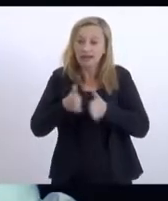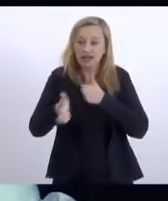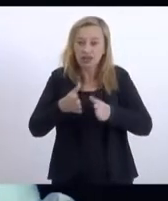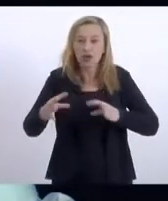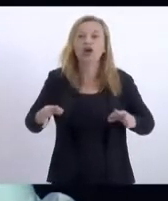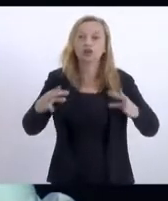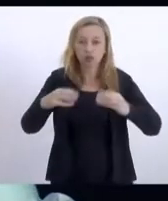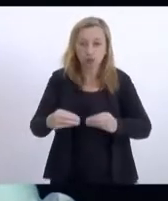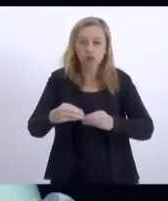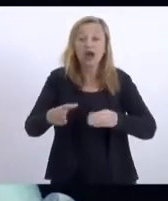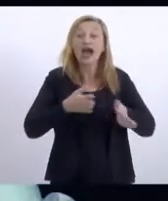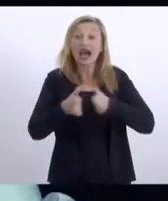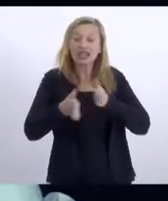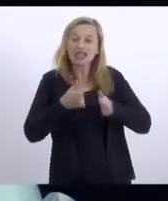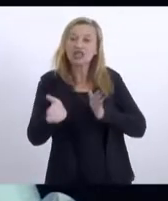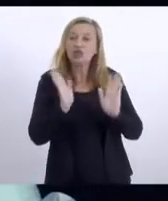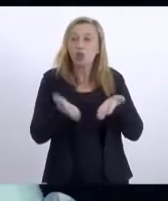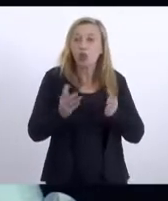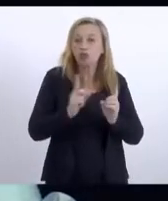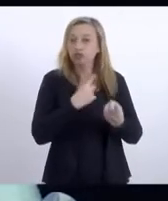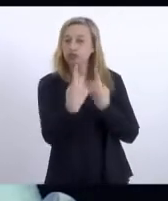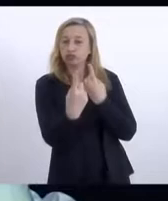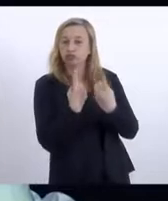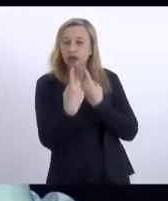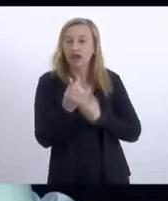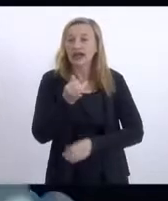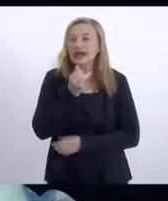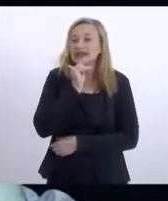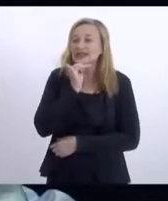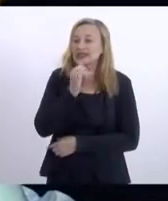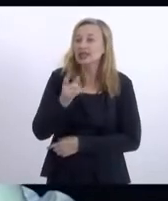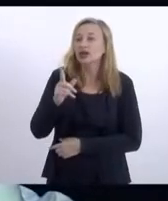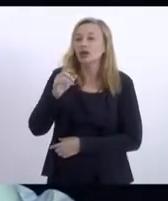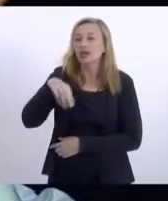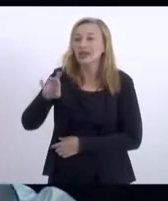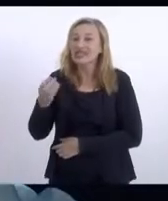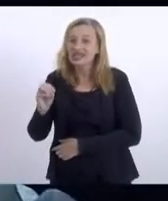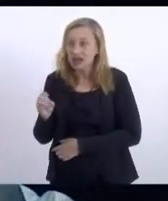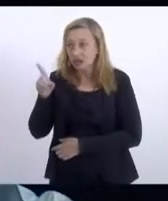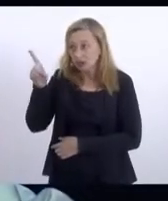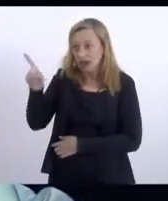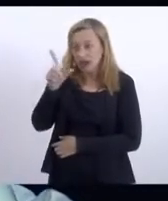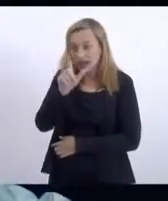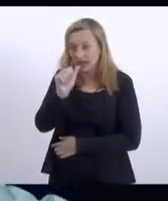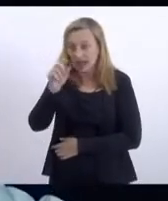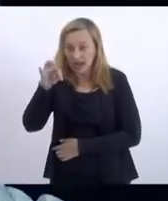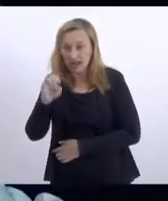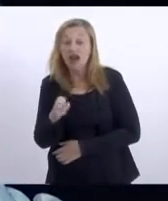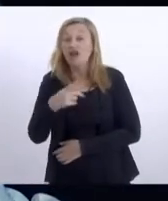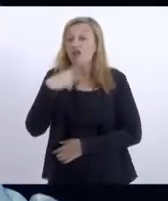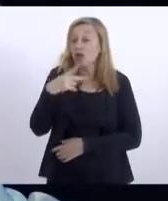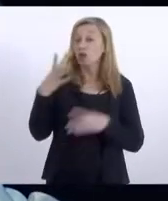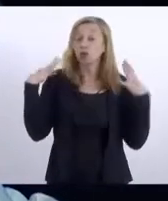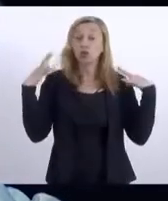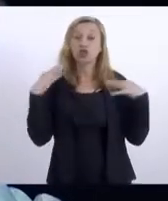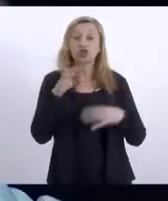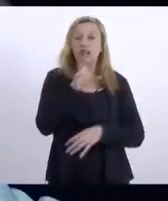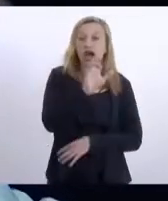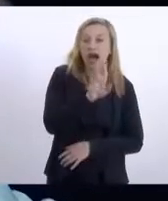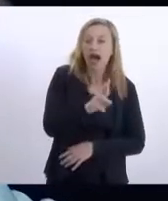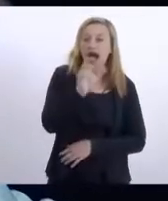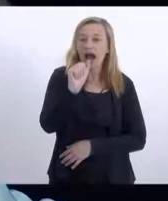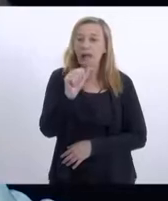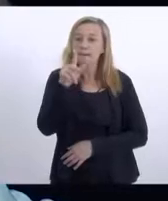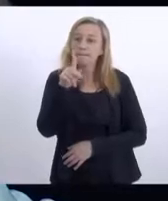Então, acesso hoje às estradas, por exemplo, o Marcelo da Lácula, ele falou sobre o turismo de Raposo.